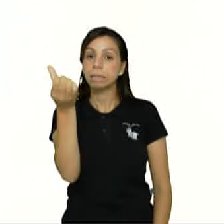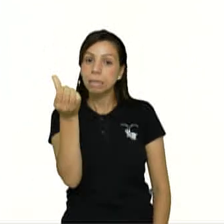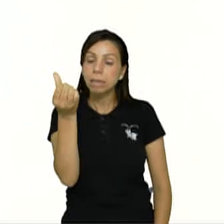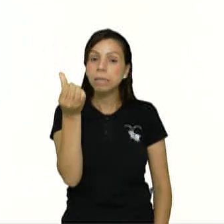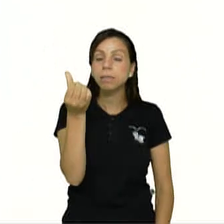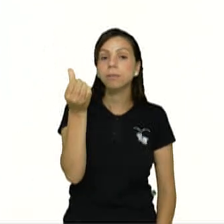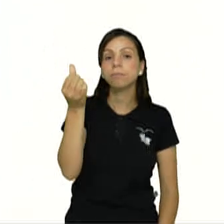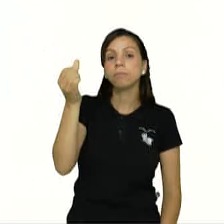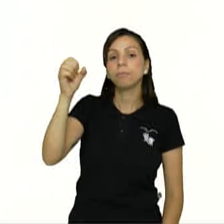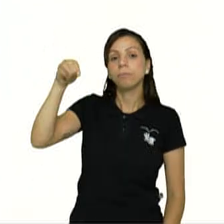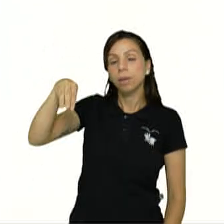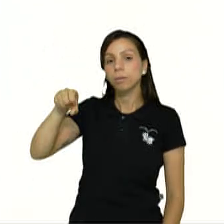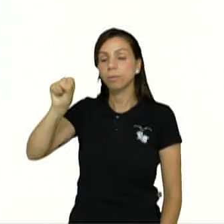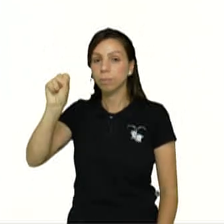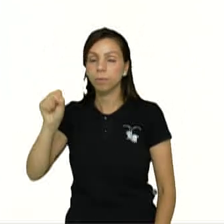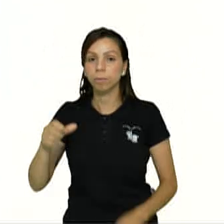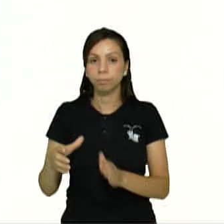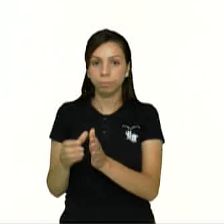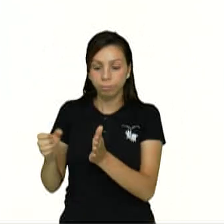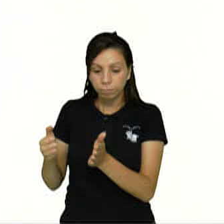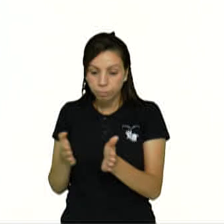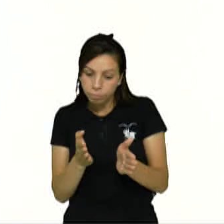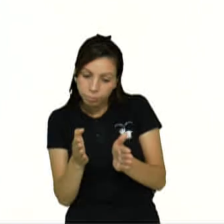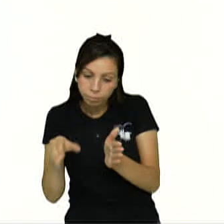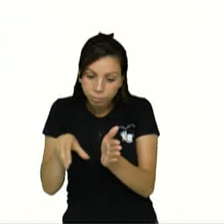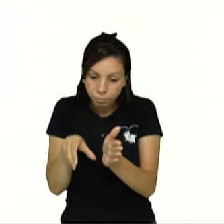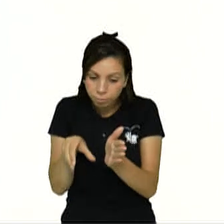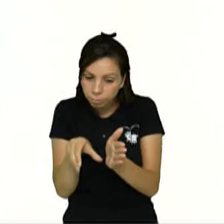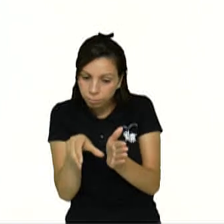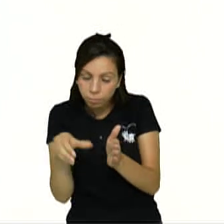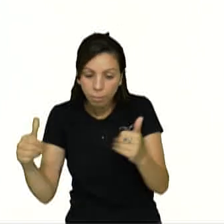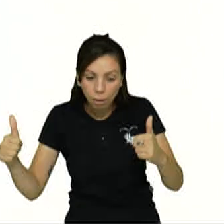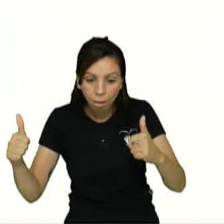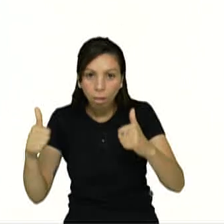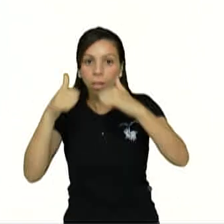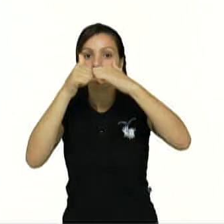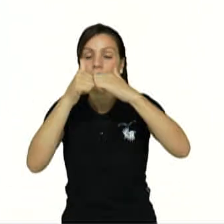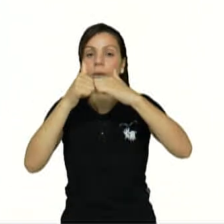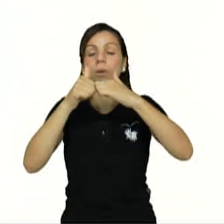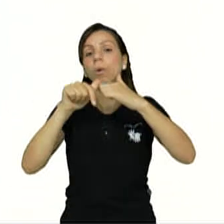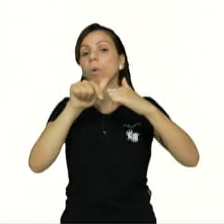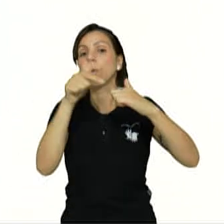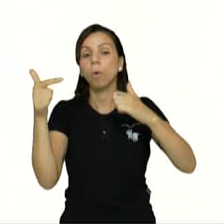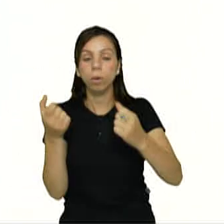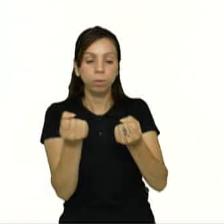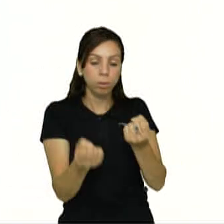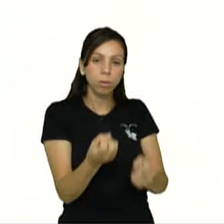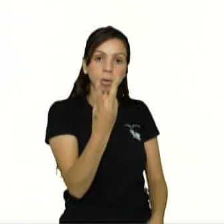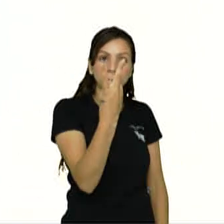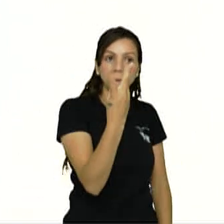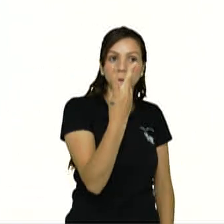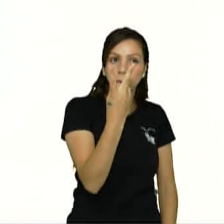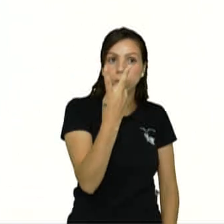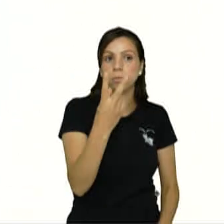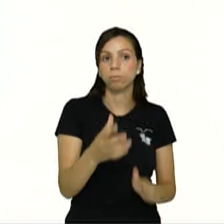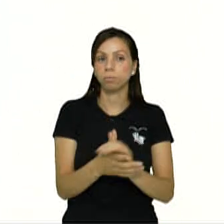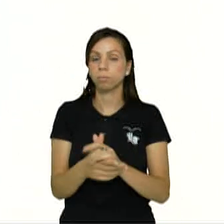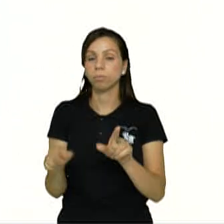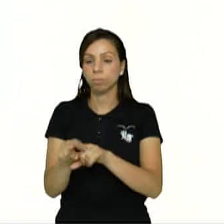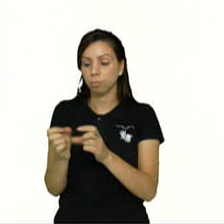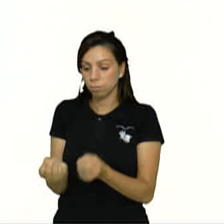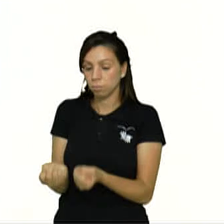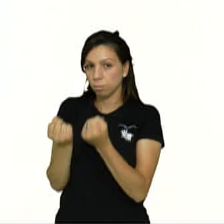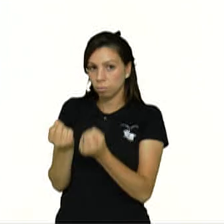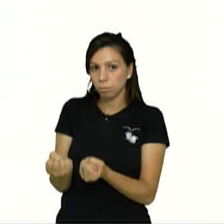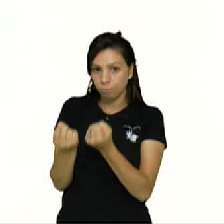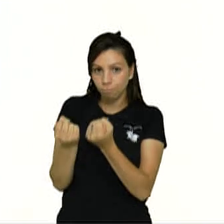sobre um trilho horizontal e sem atrito. Ele colide com outro carrinho de massa M2, que tem uma massa